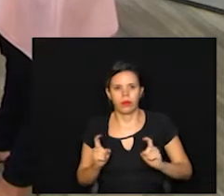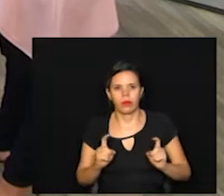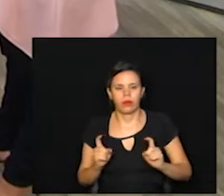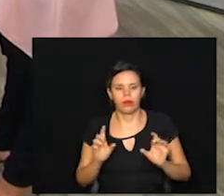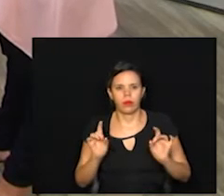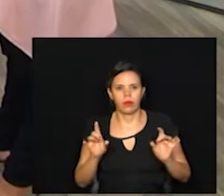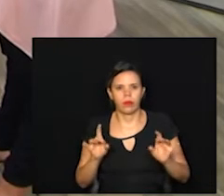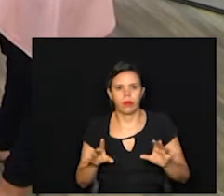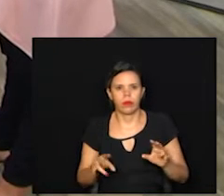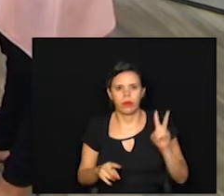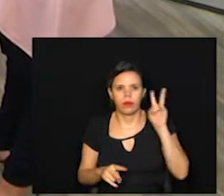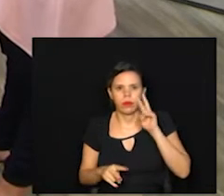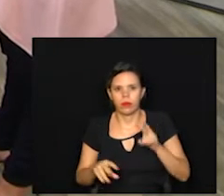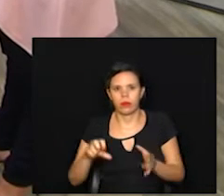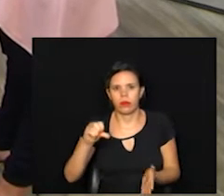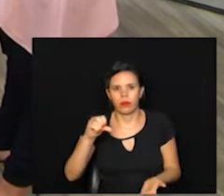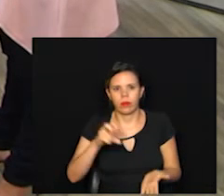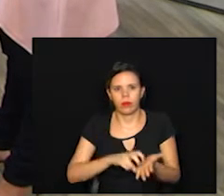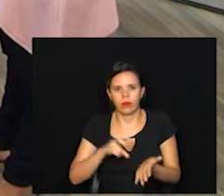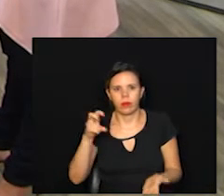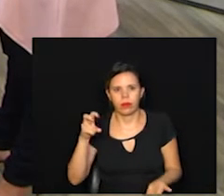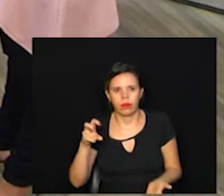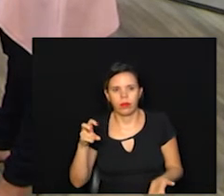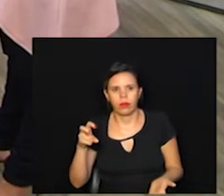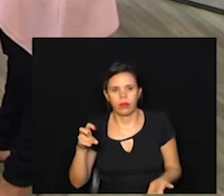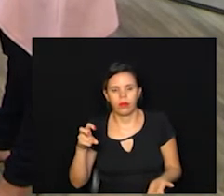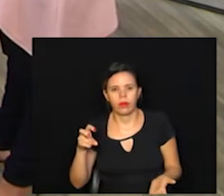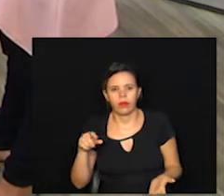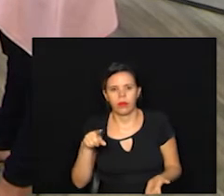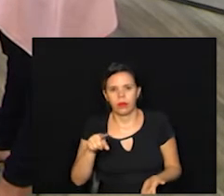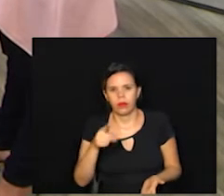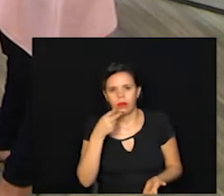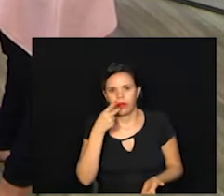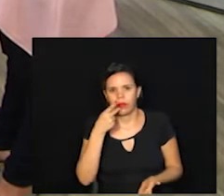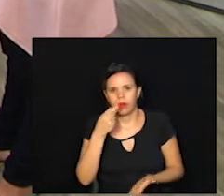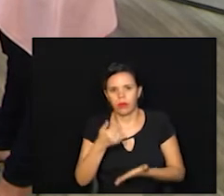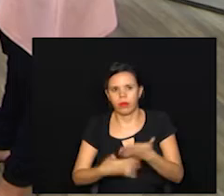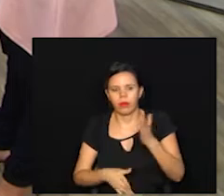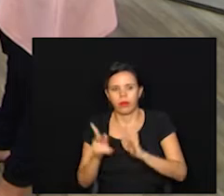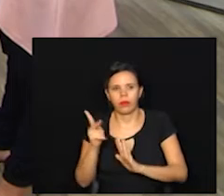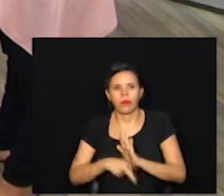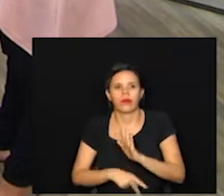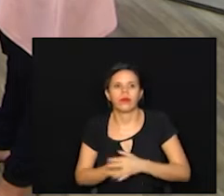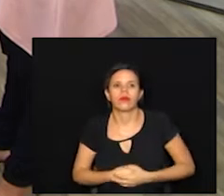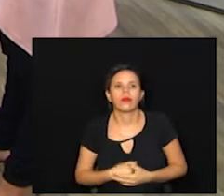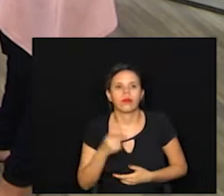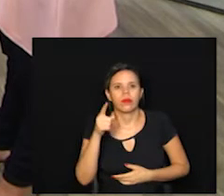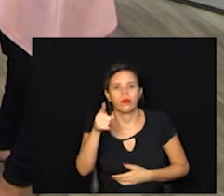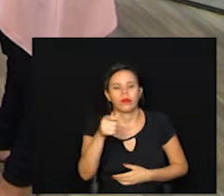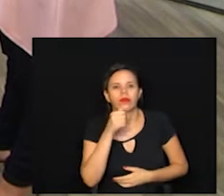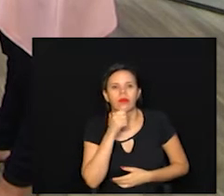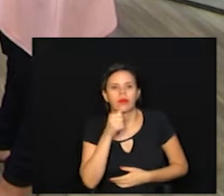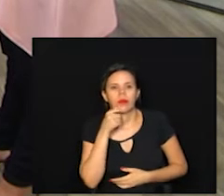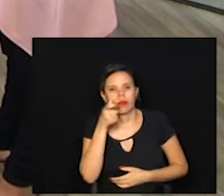Só lembrando, a partir das 9 horas da manhã, enquanto você fala sobre alguns projetos, para você que